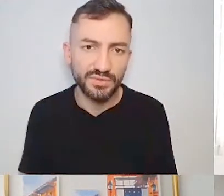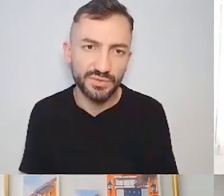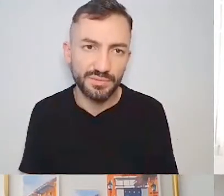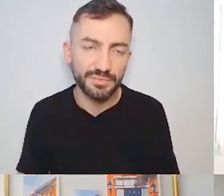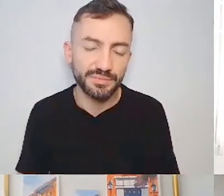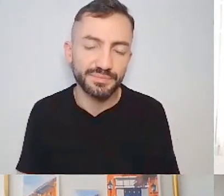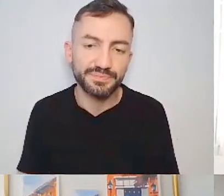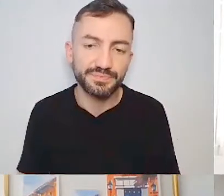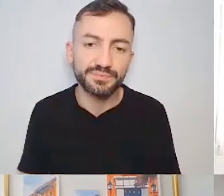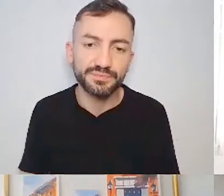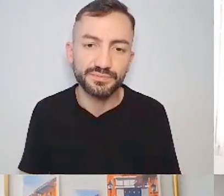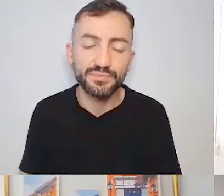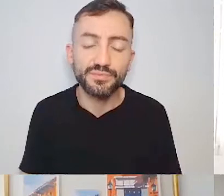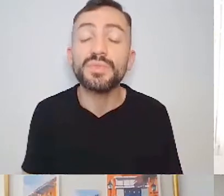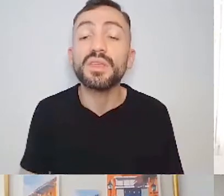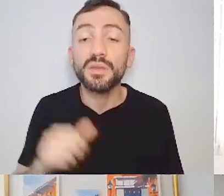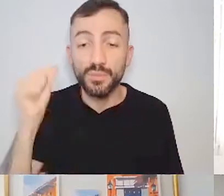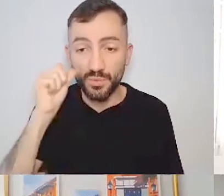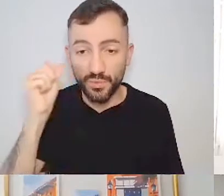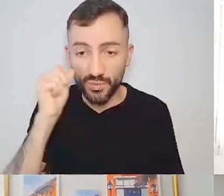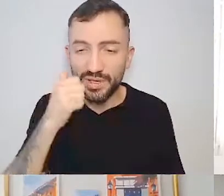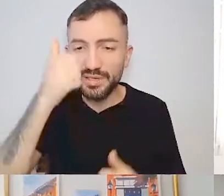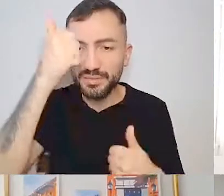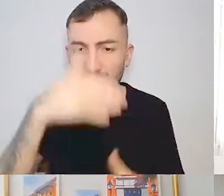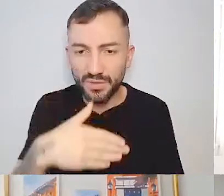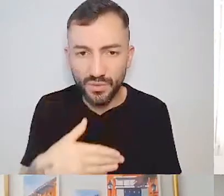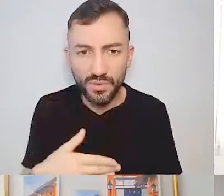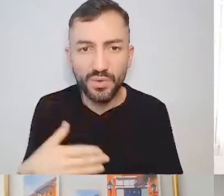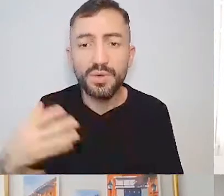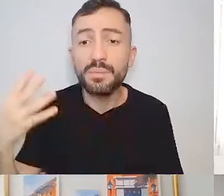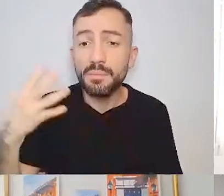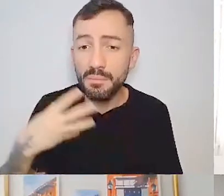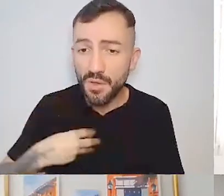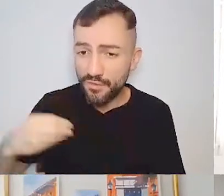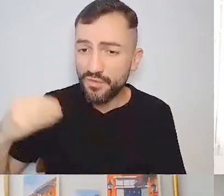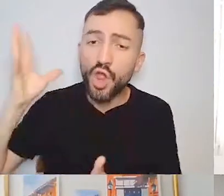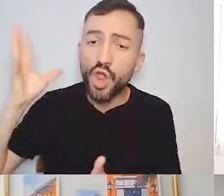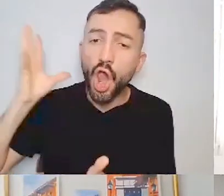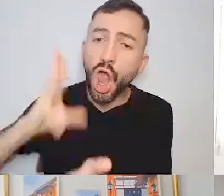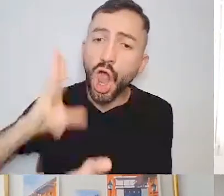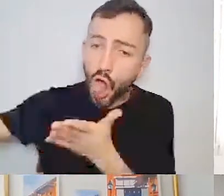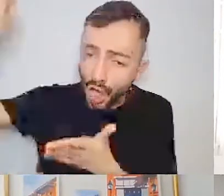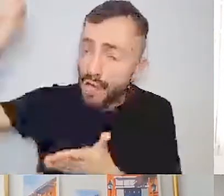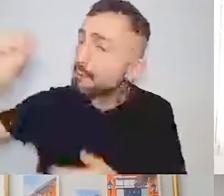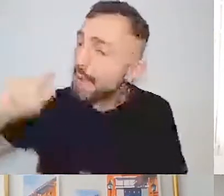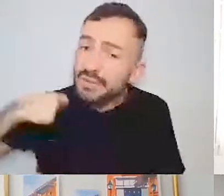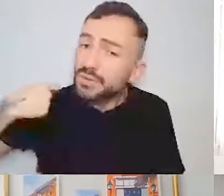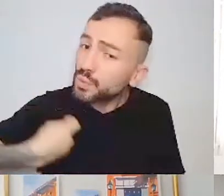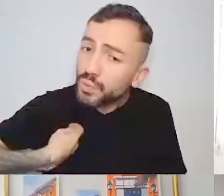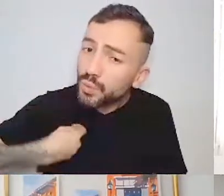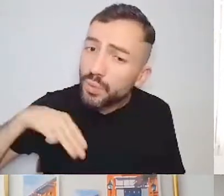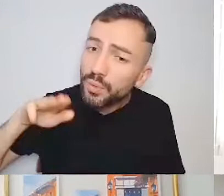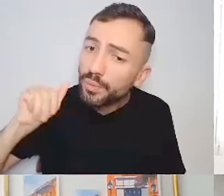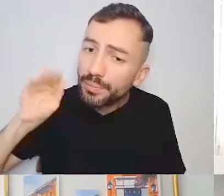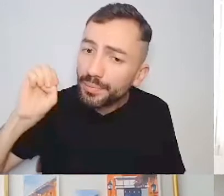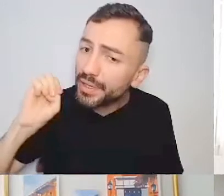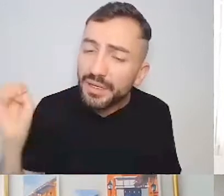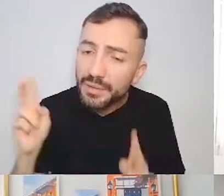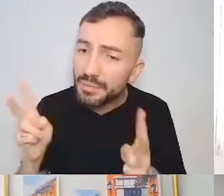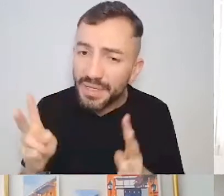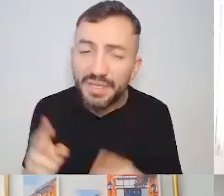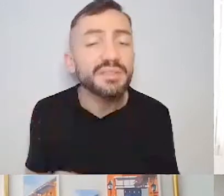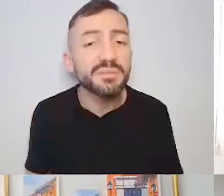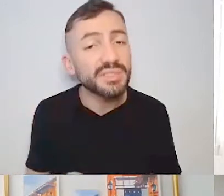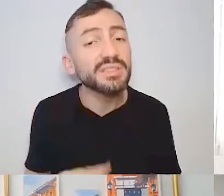O juiz tirou meu filho de mim, mas eu vou ser sempre a mãe dele. Isso ninguém vai me tirar. Trazendo o quão doloroso